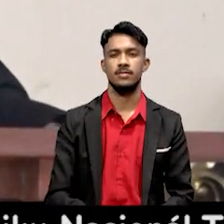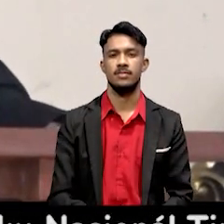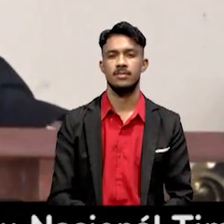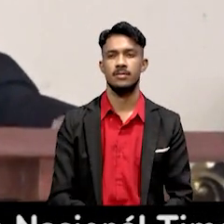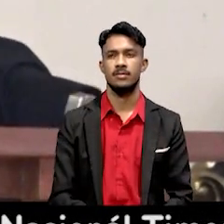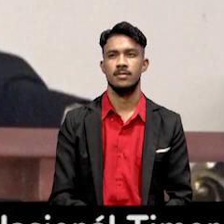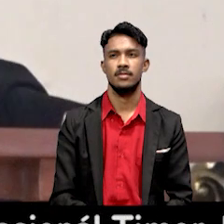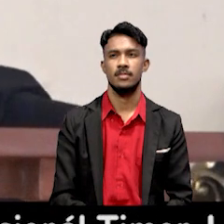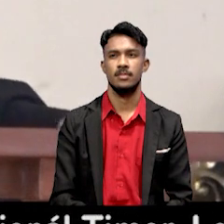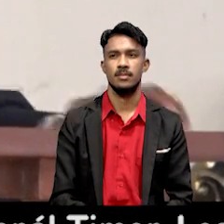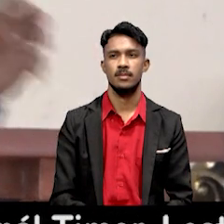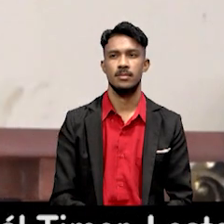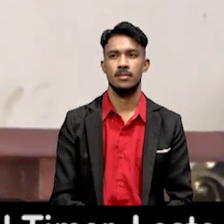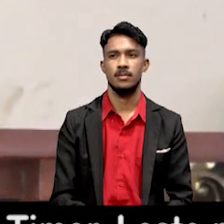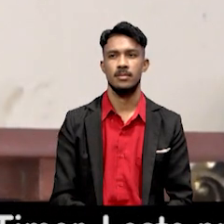abril,